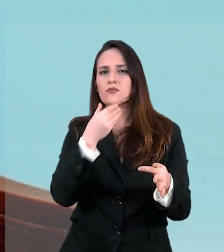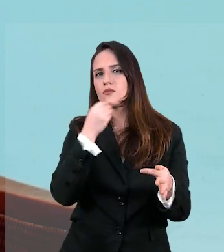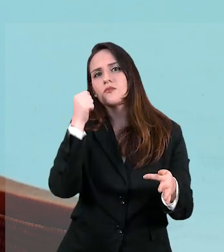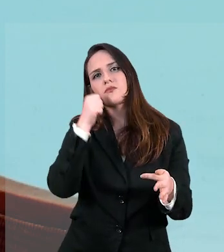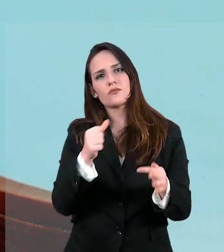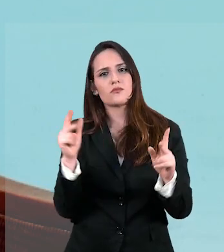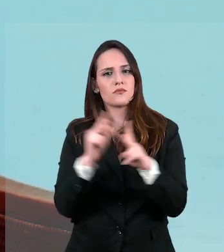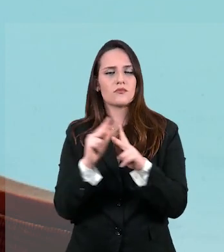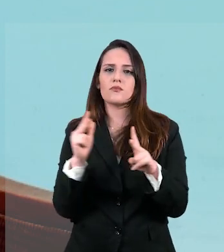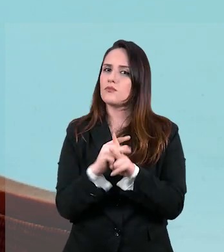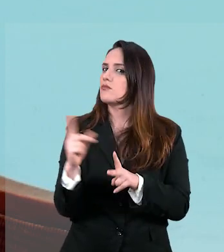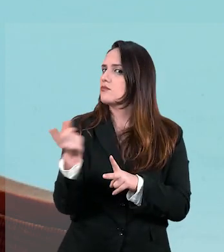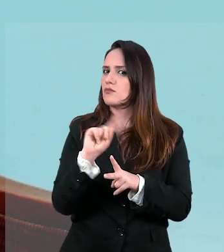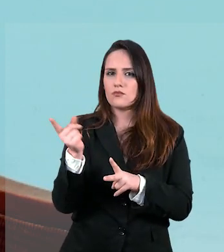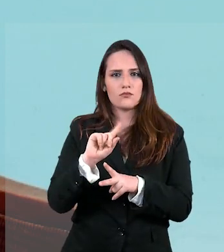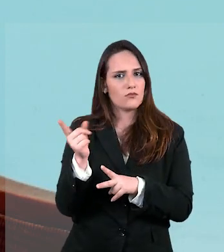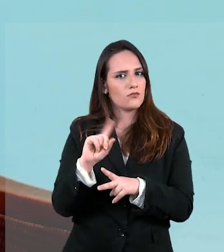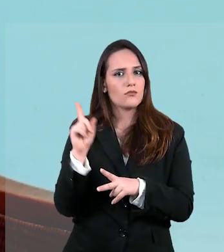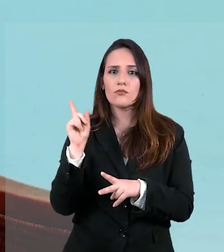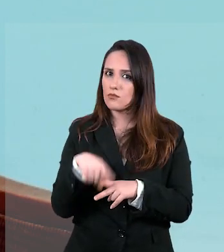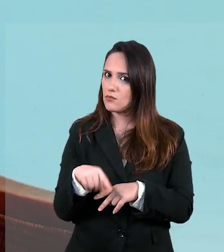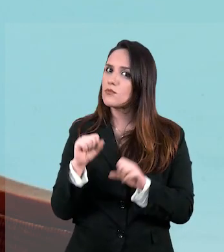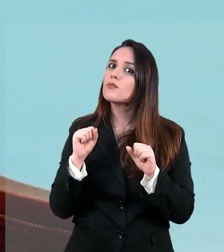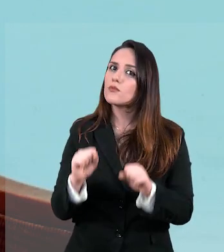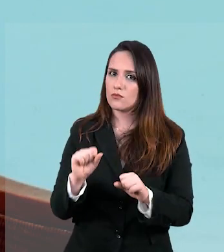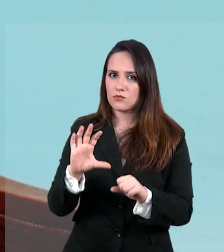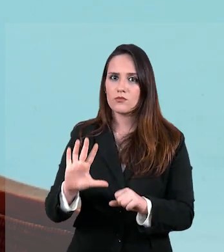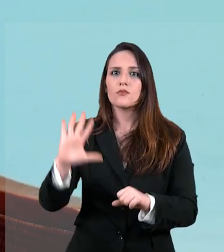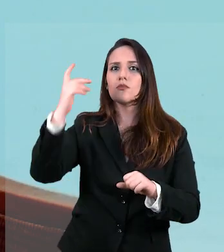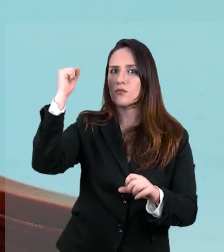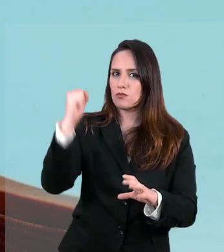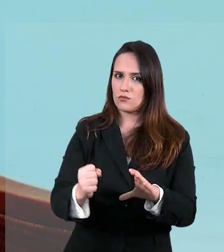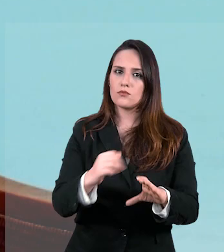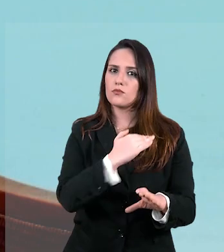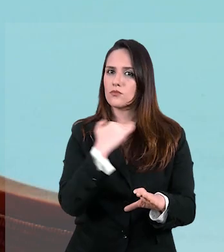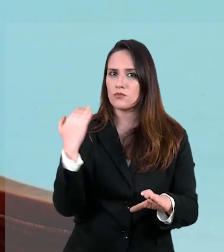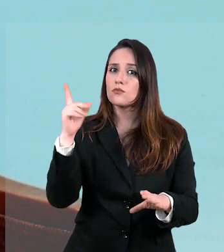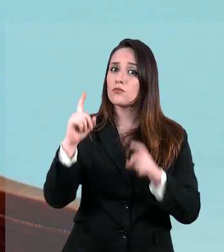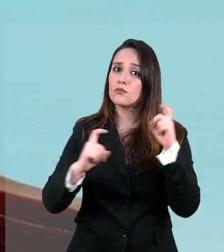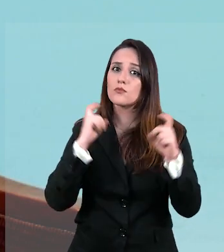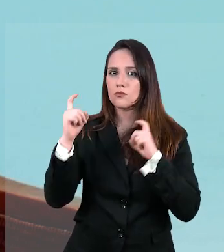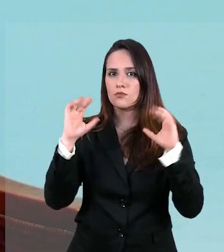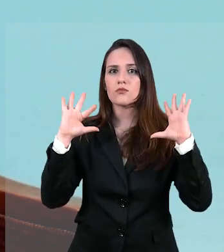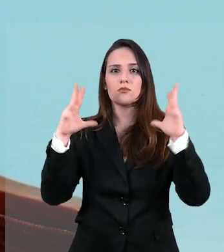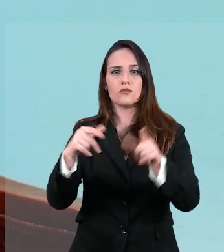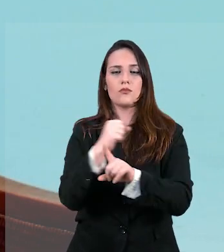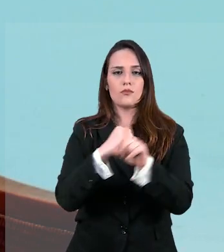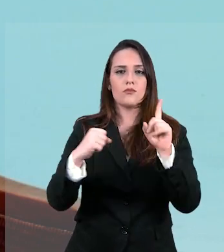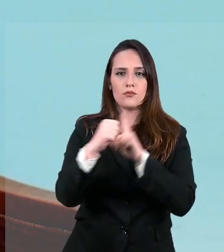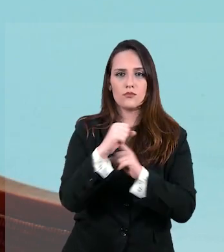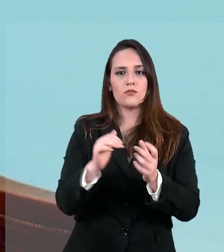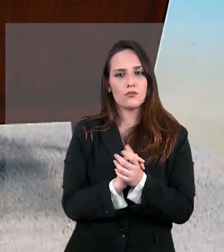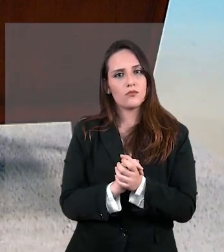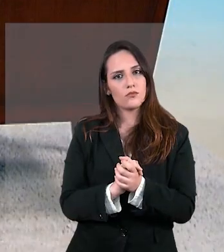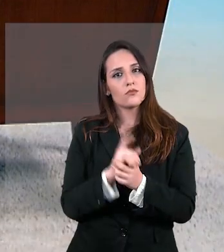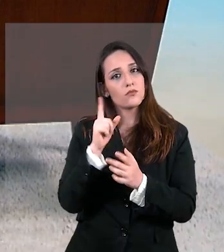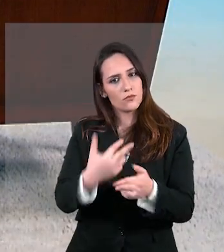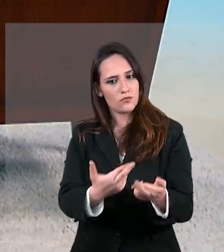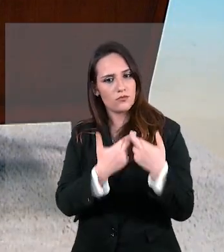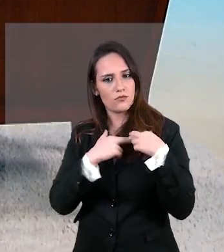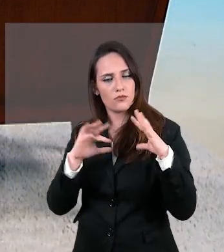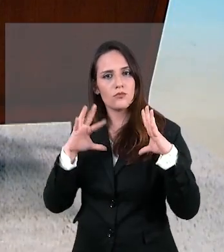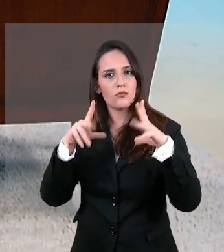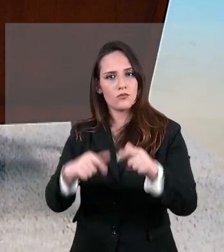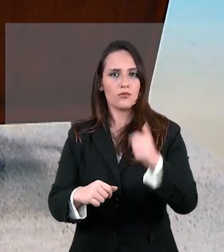simples briga de marido e mulher. É um caso que toda a sociedade, é uma preocupação de toda a sociedade,